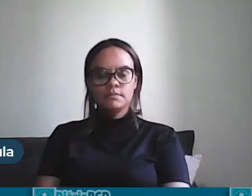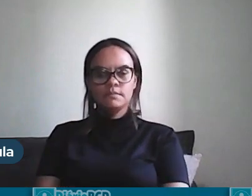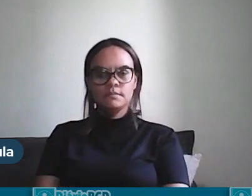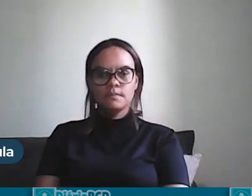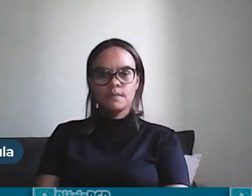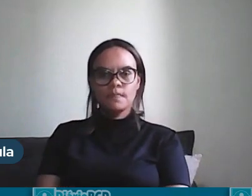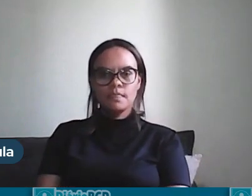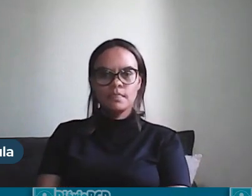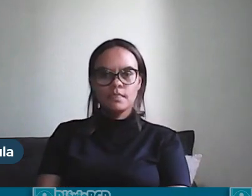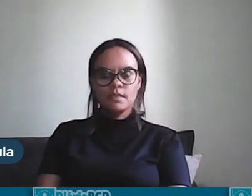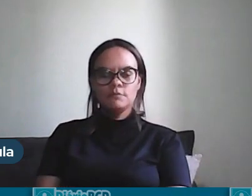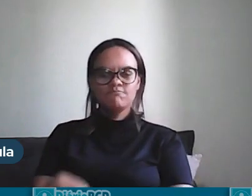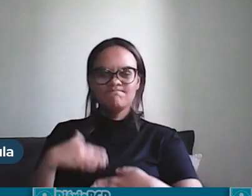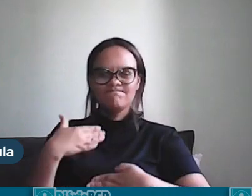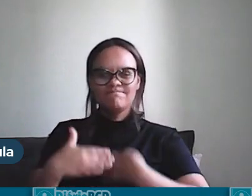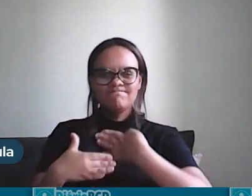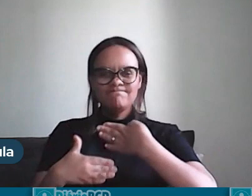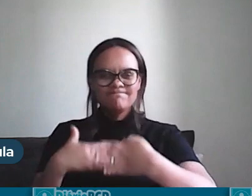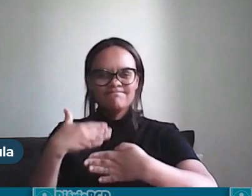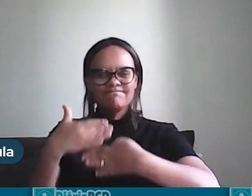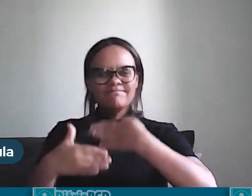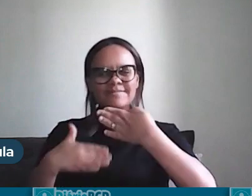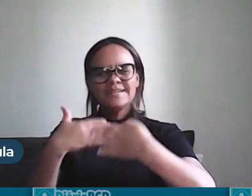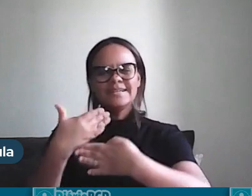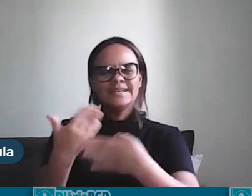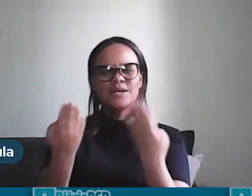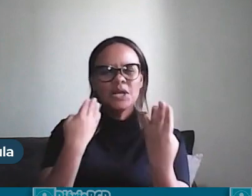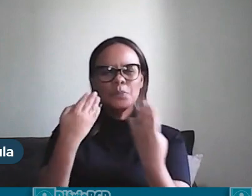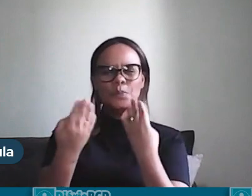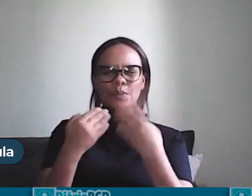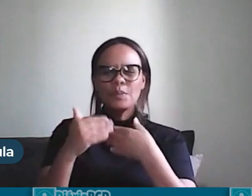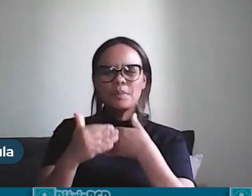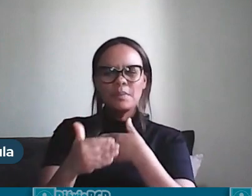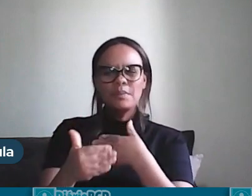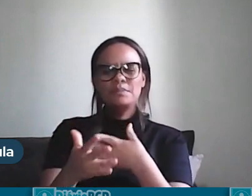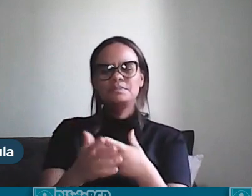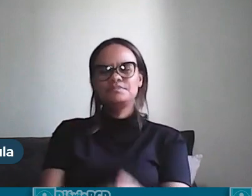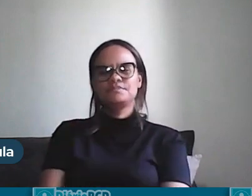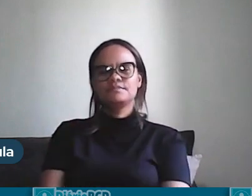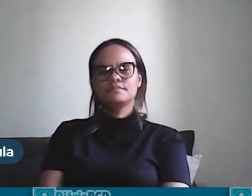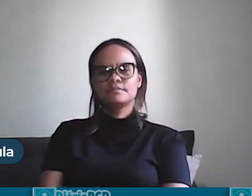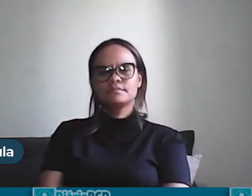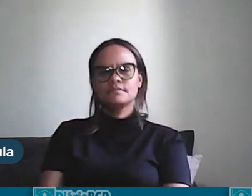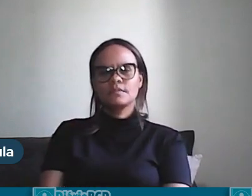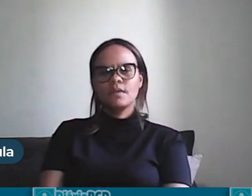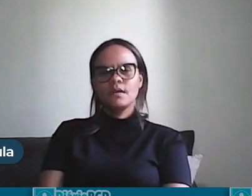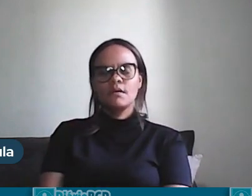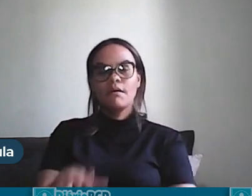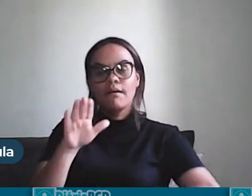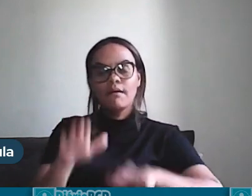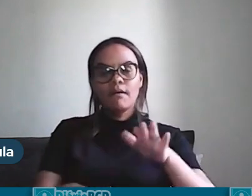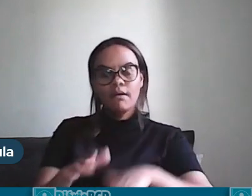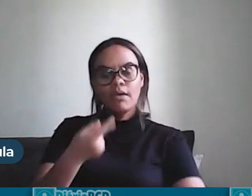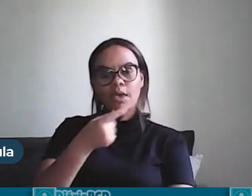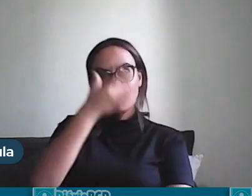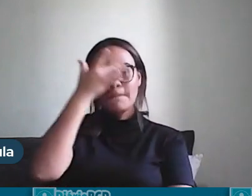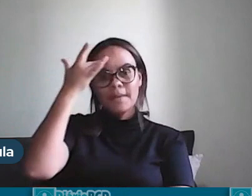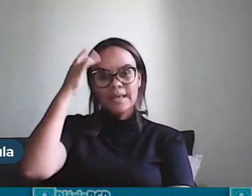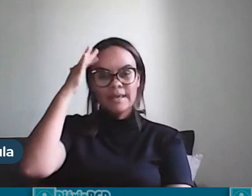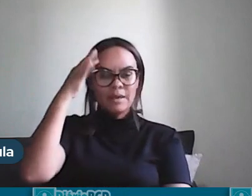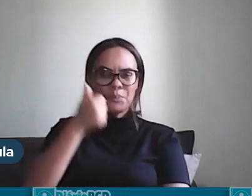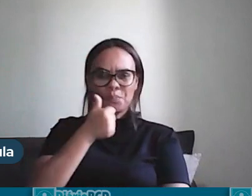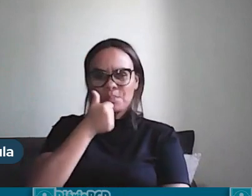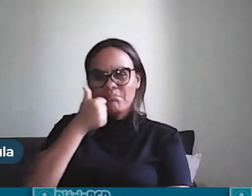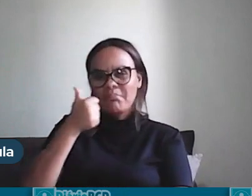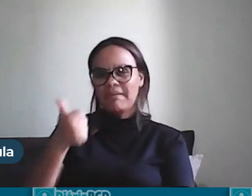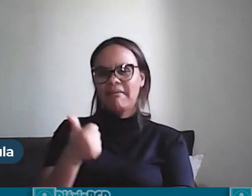a continuidade desta terapia, ela é, mesmo que às vezes a pessoa entenda, já está tudo bem,